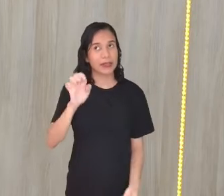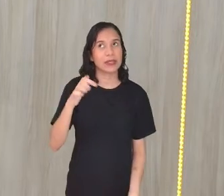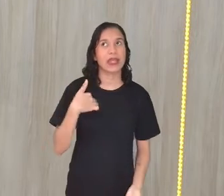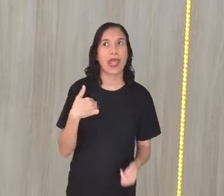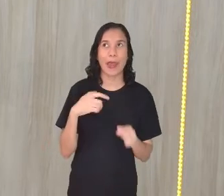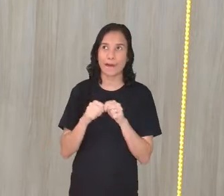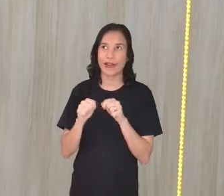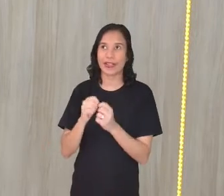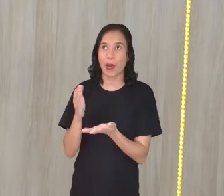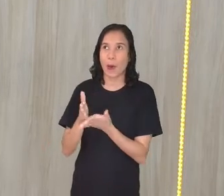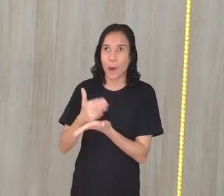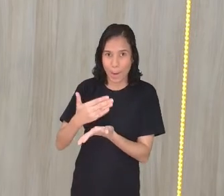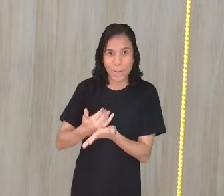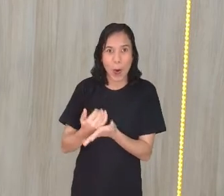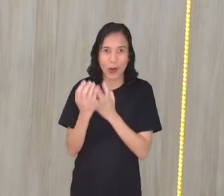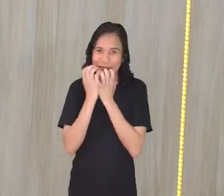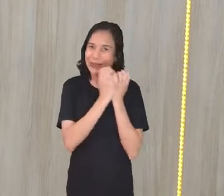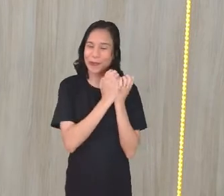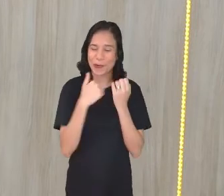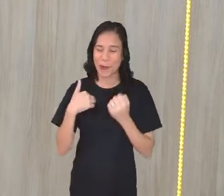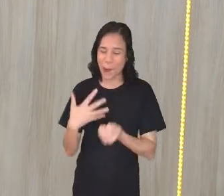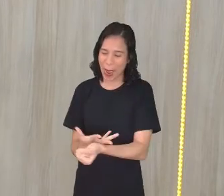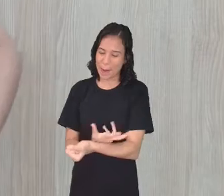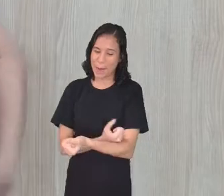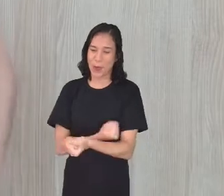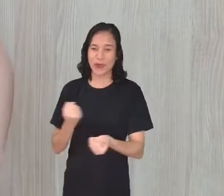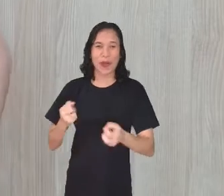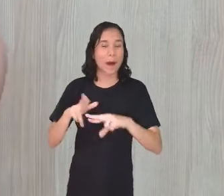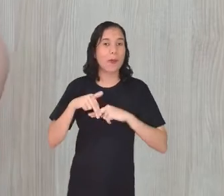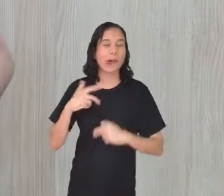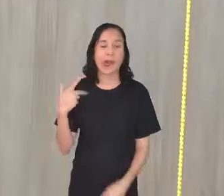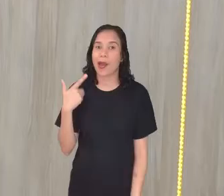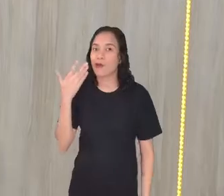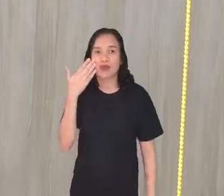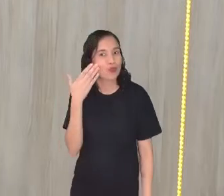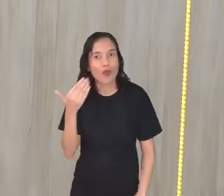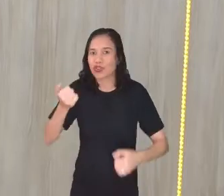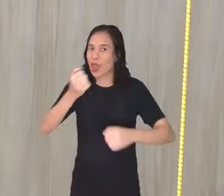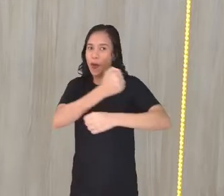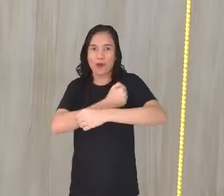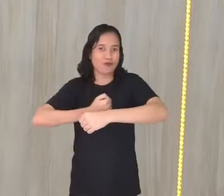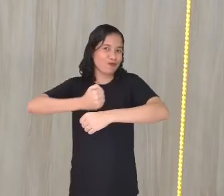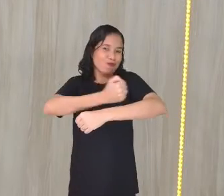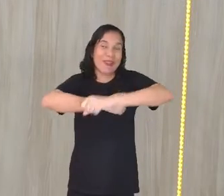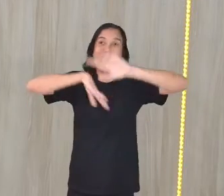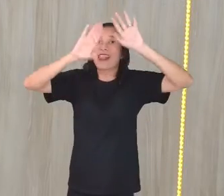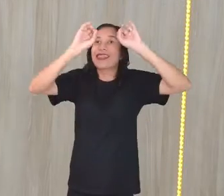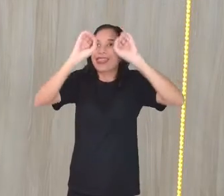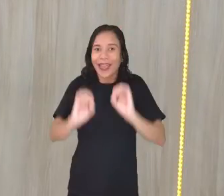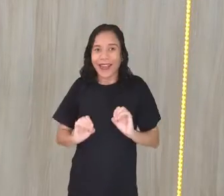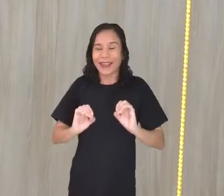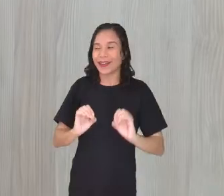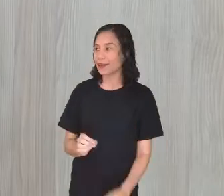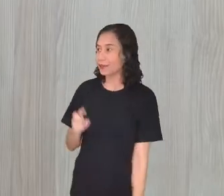feito um bolo de milho, eu ia ficar emocionada. Eu tenho 0 talentos, independente dele parecer um pudim ou não. Né? Mas ficou incrível. Eu fiquei